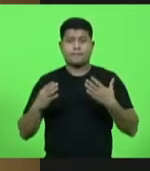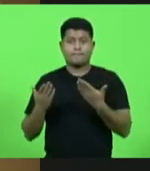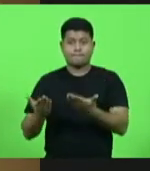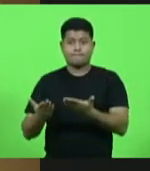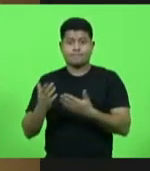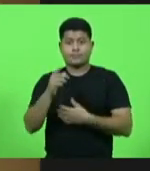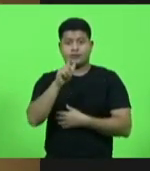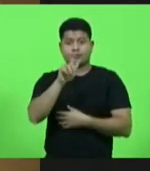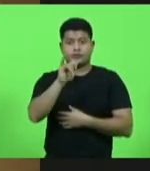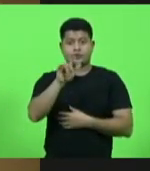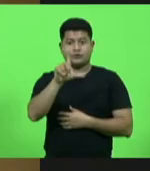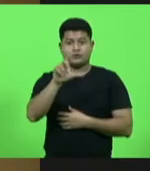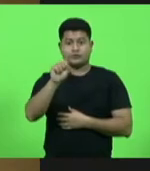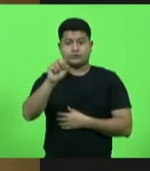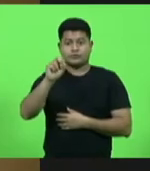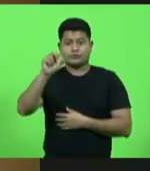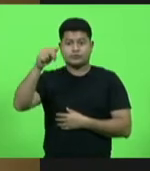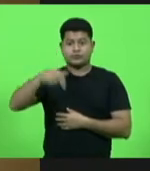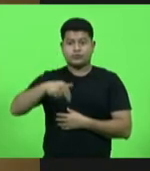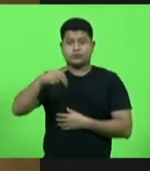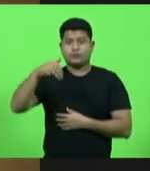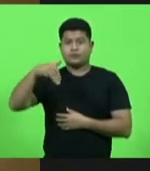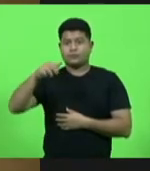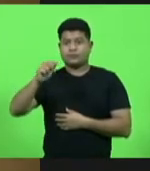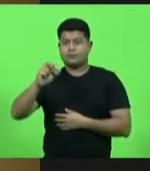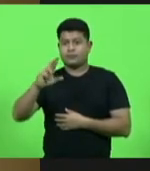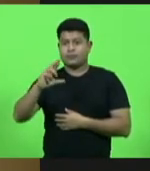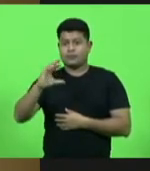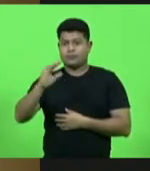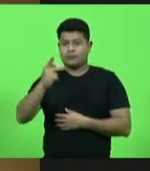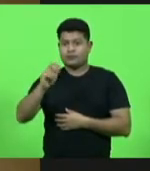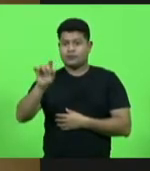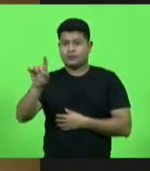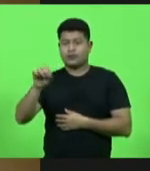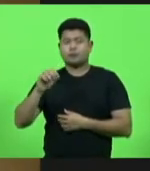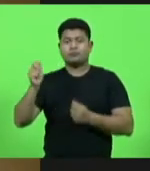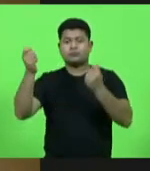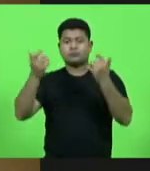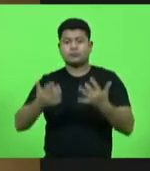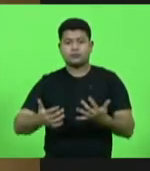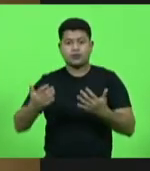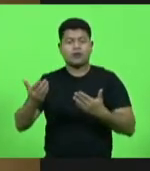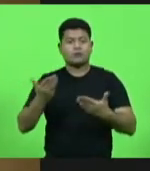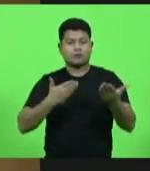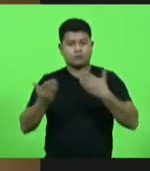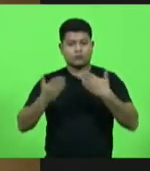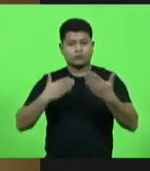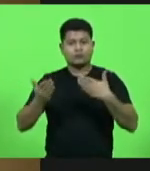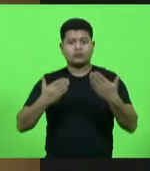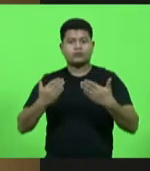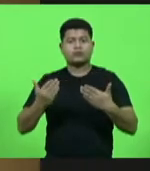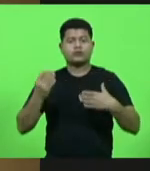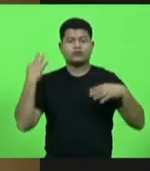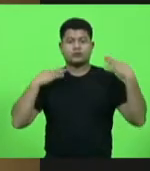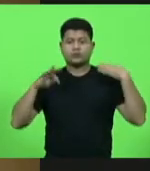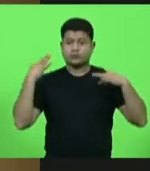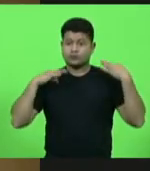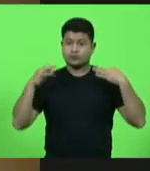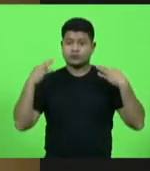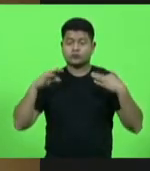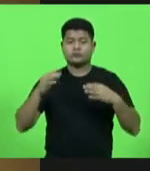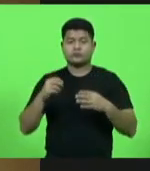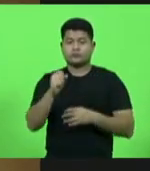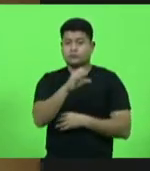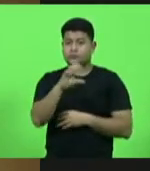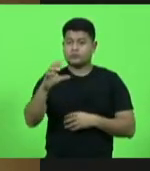Gilson Machado, para tratar de questões do turismo catarinense. Nós vamos conversar com o ministro aqui em Brasília